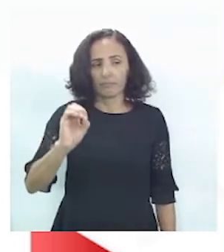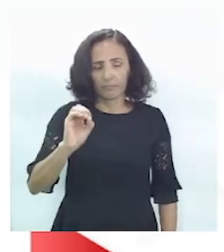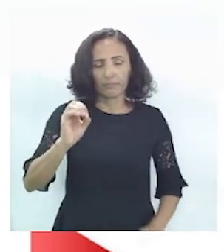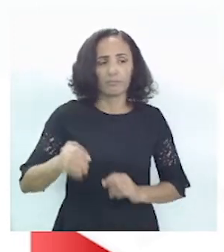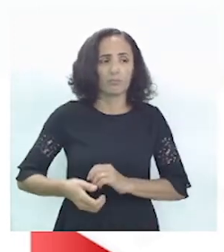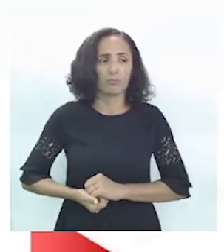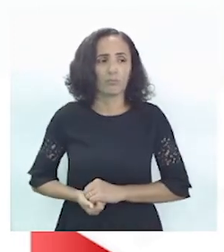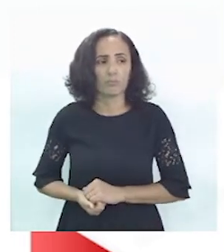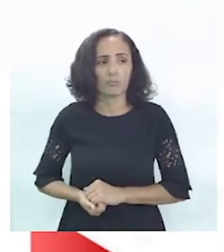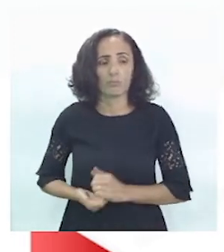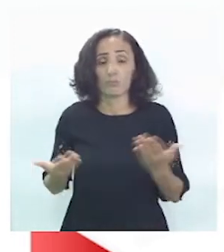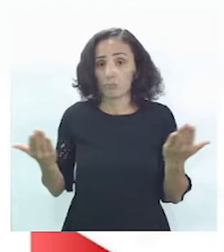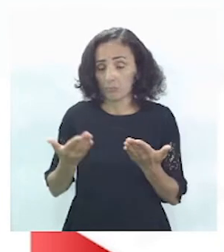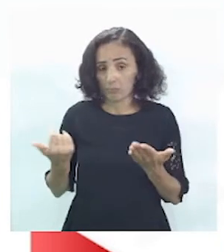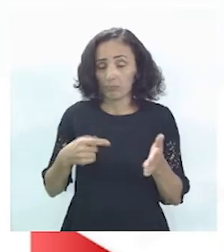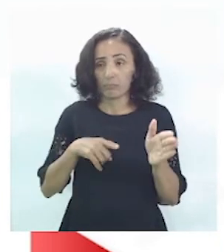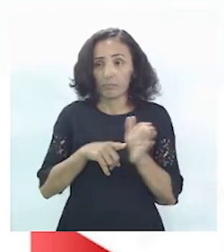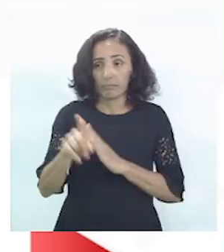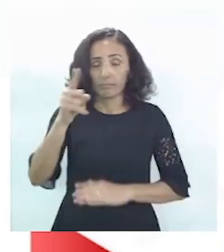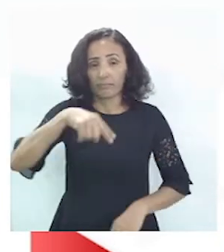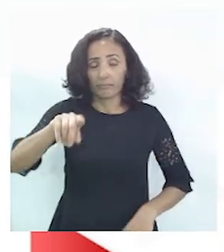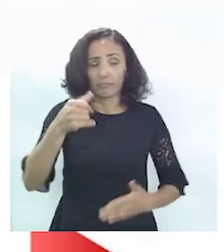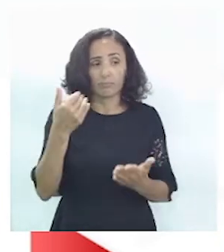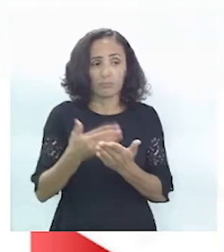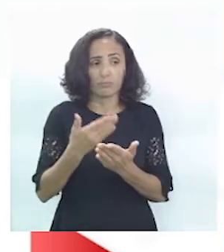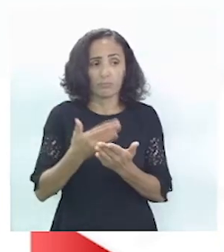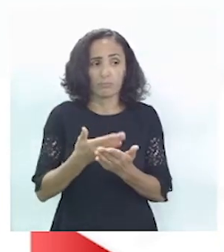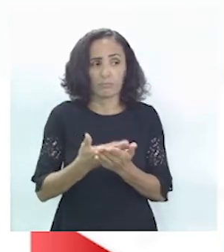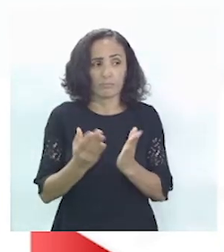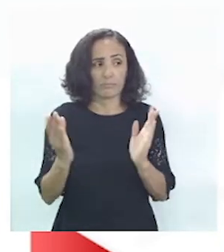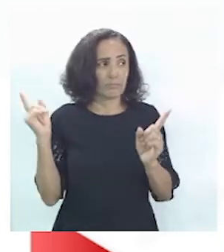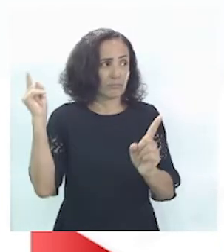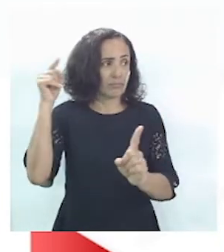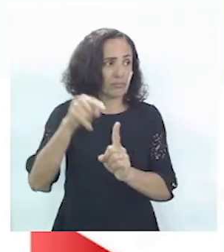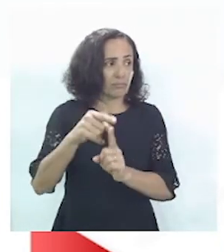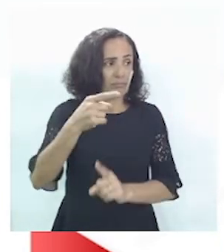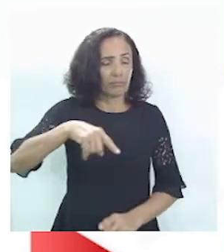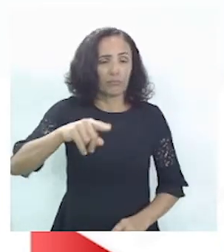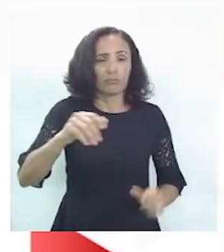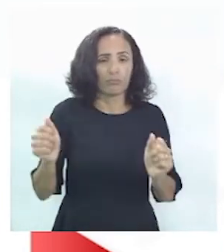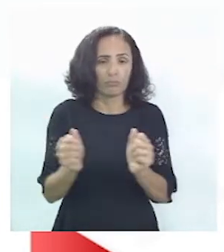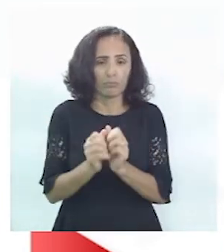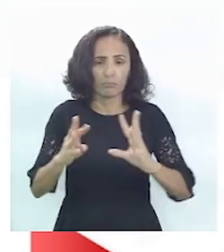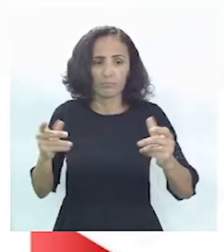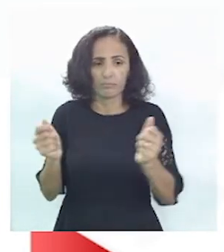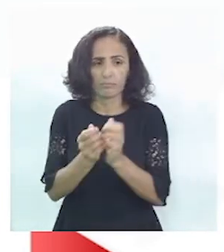termoelétrica. Outra questão para o nosso estudo dirigido, a gente vai dizer aí,